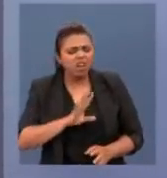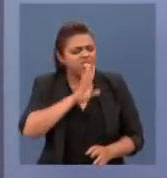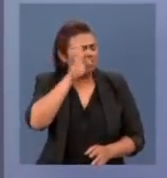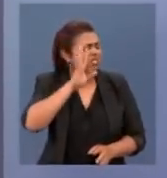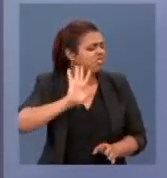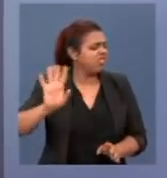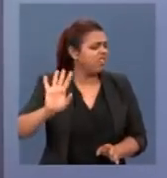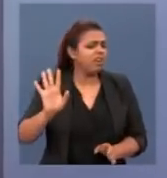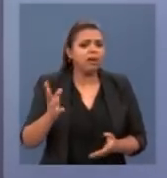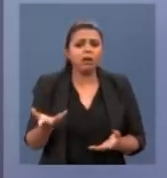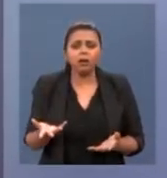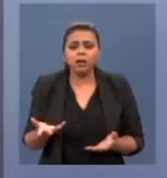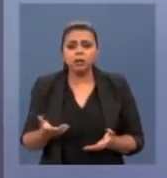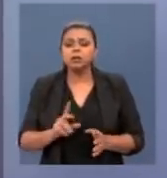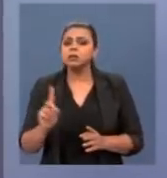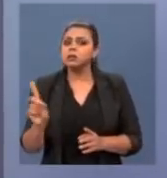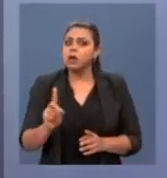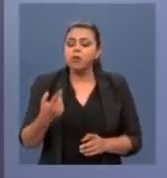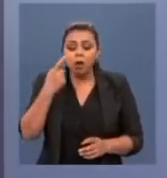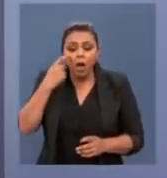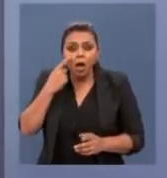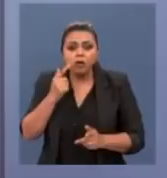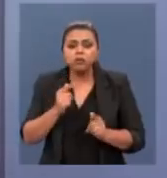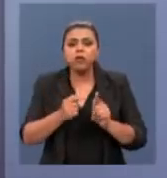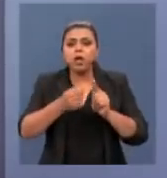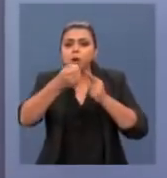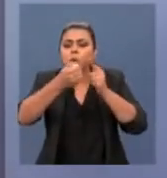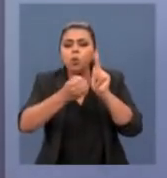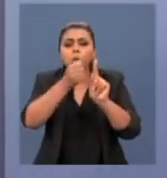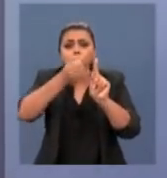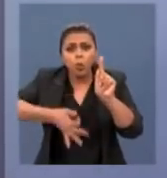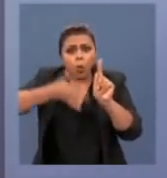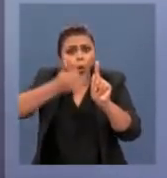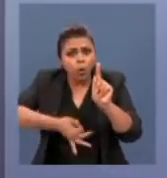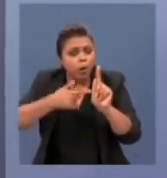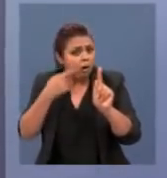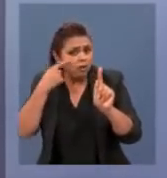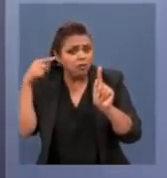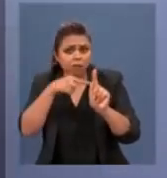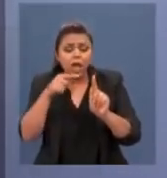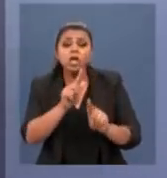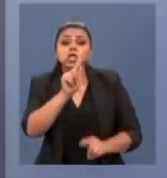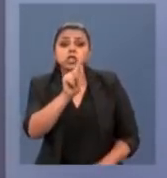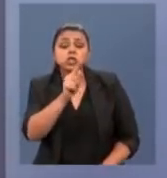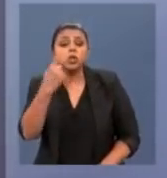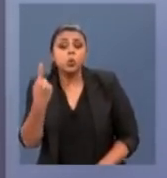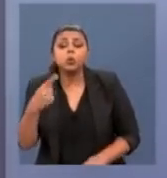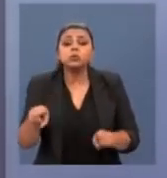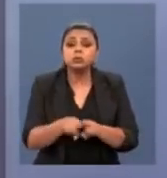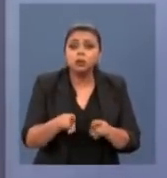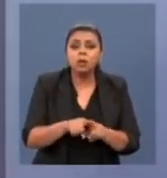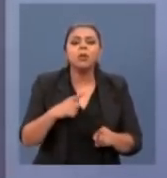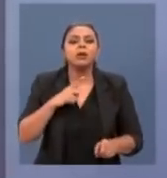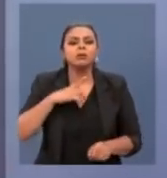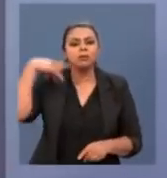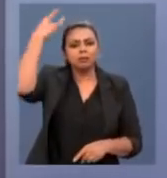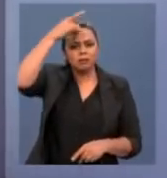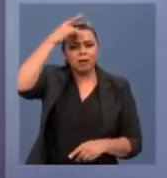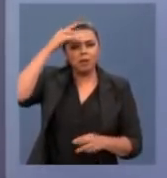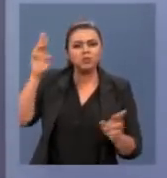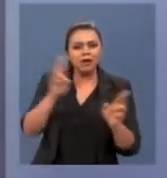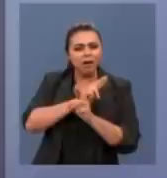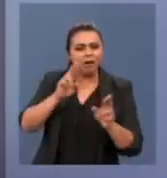amor de deus vocês vão lá no google vai no g1 vai em todos os lugares e pesquisa capixabas envolvido num lava-jato